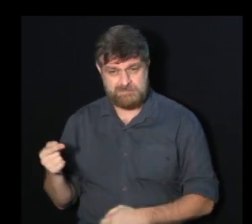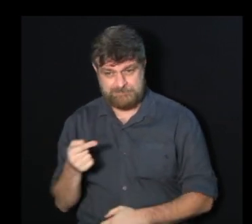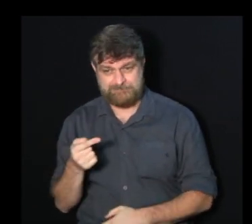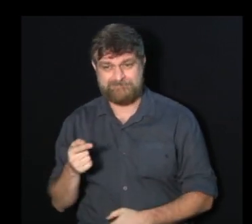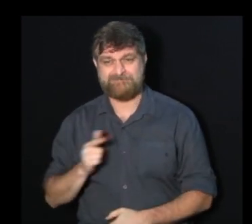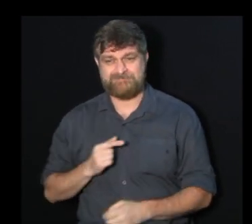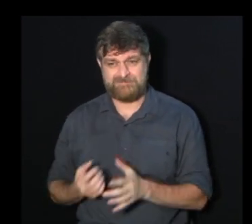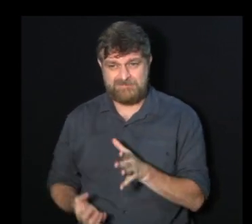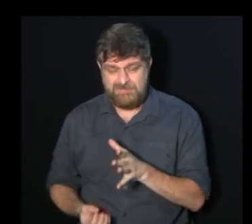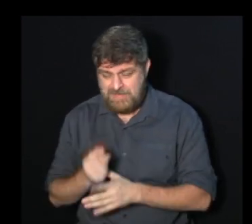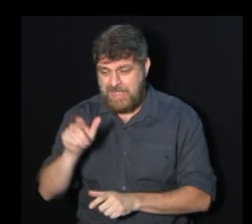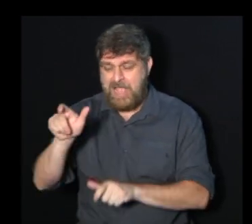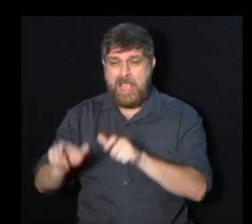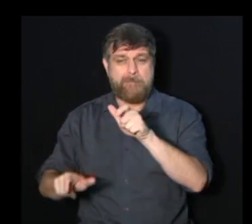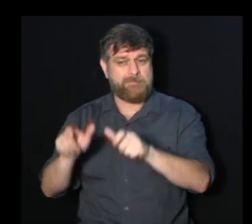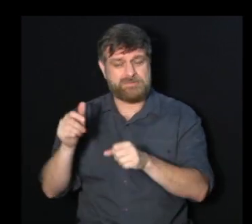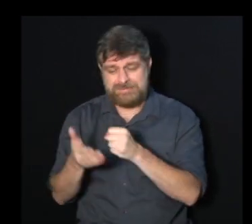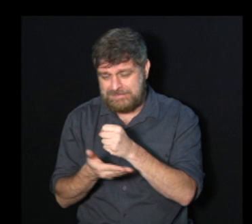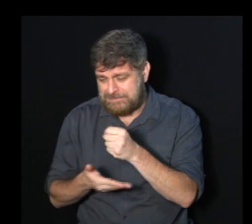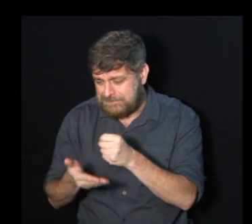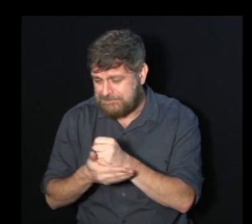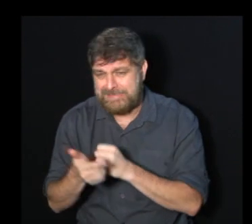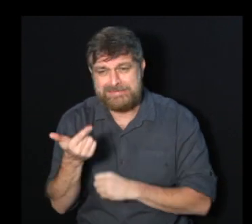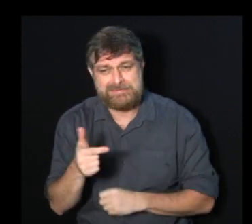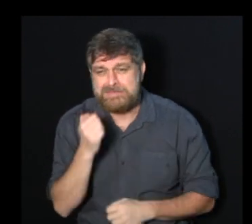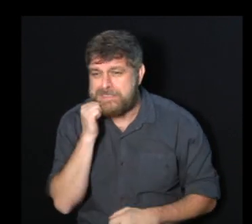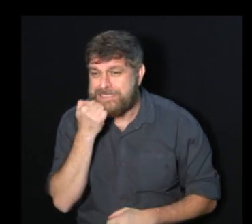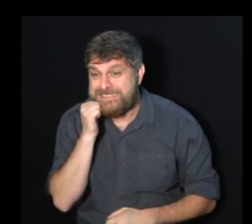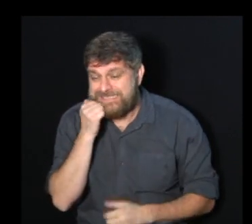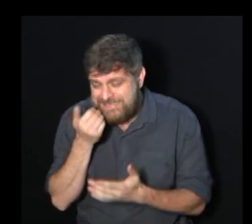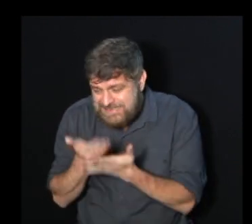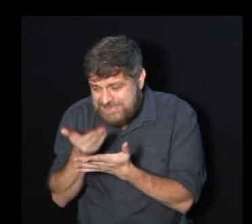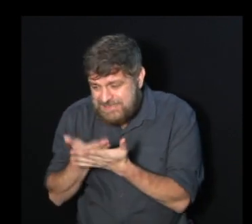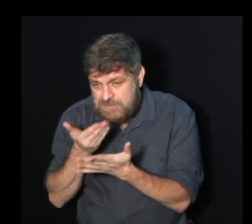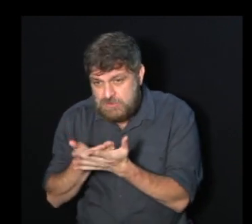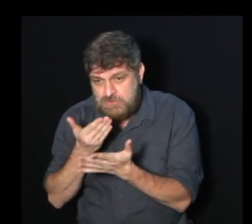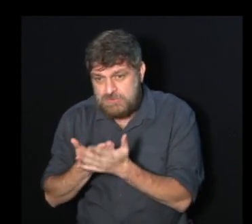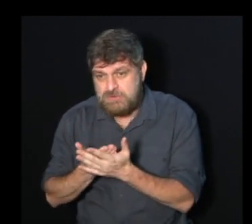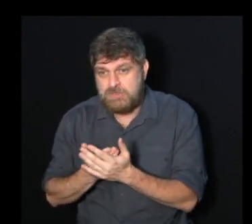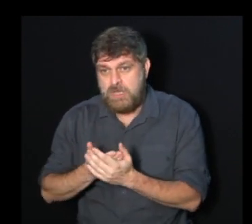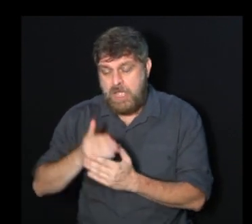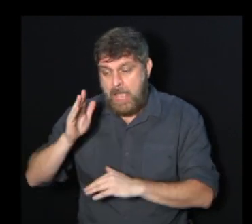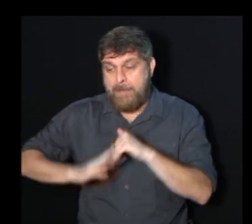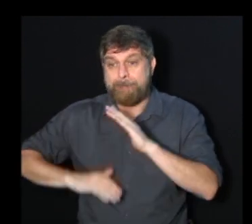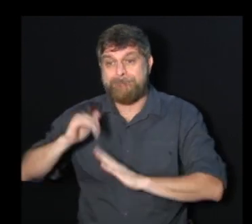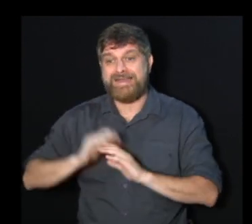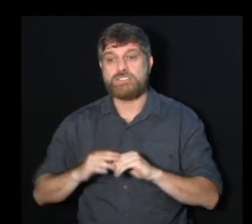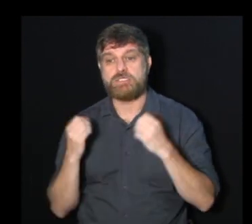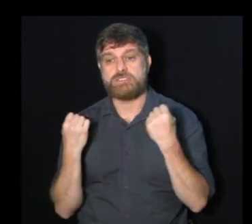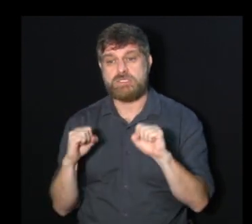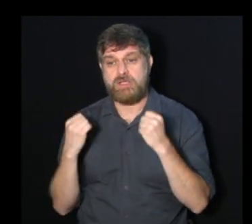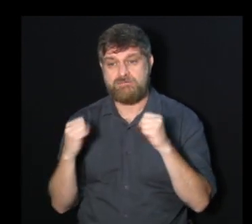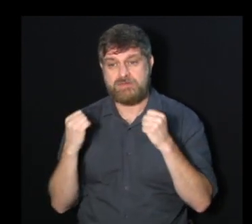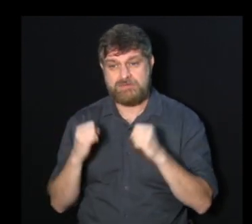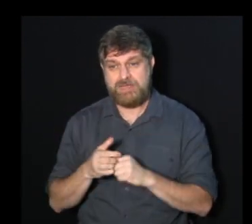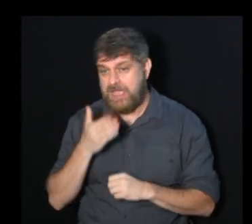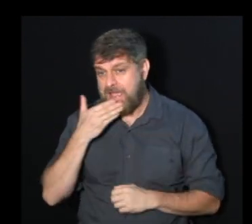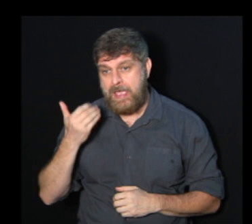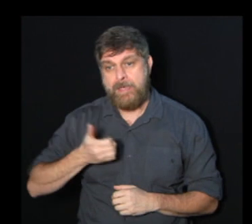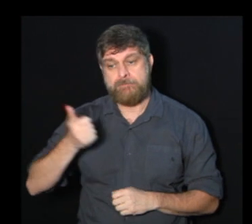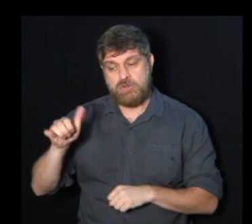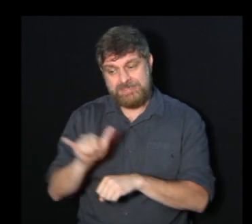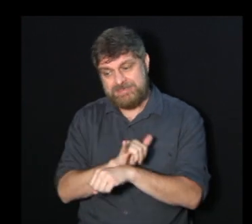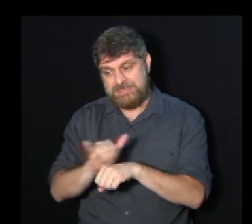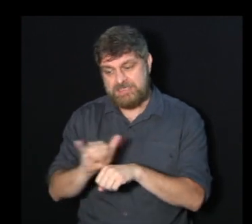isso, o pessoal não está tendo embasamento e ciência que a atividade física é o melhor caminho,